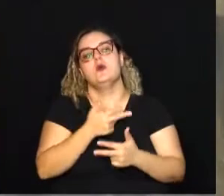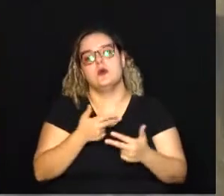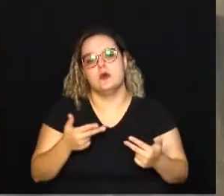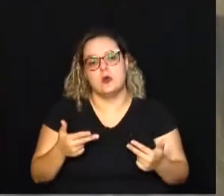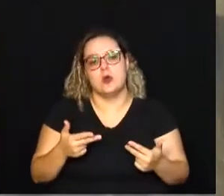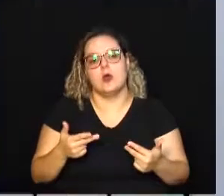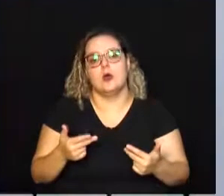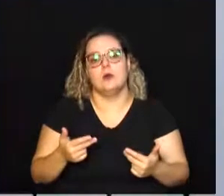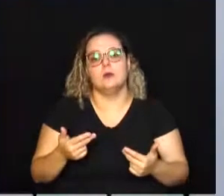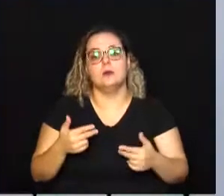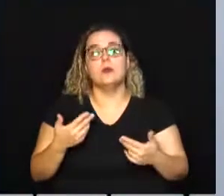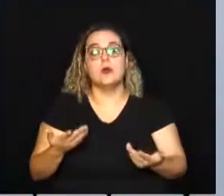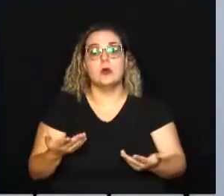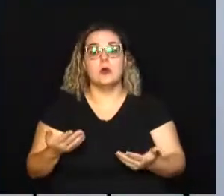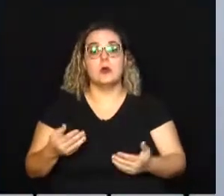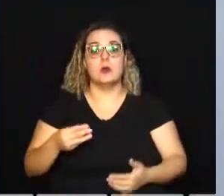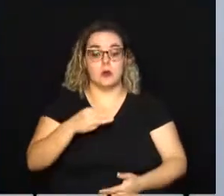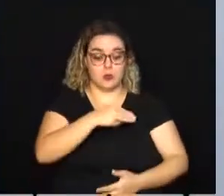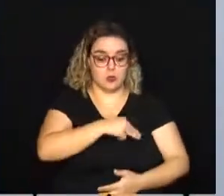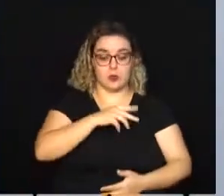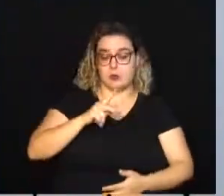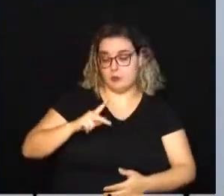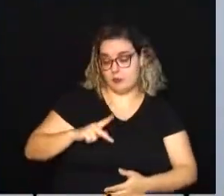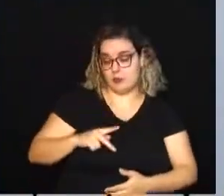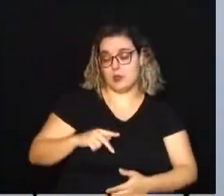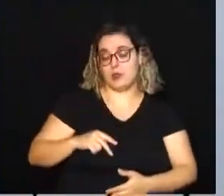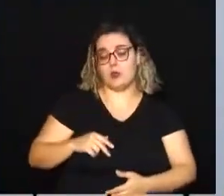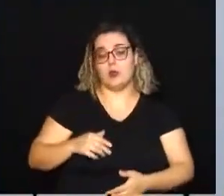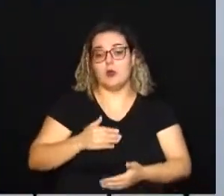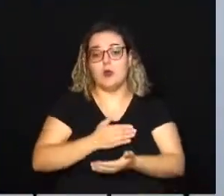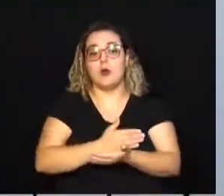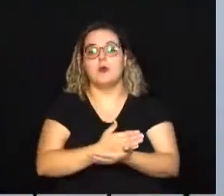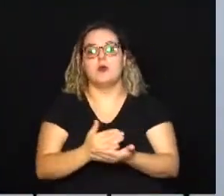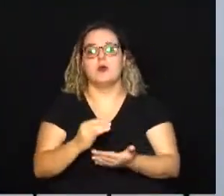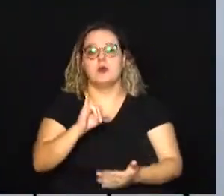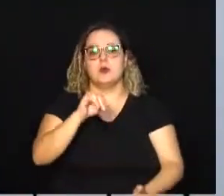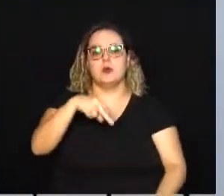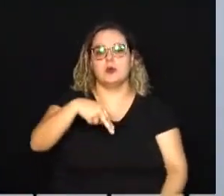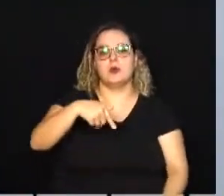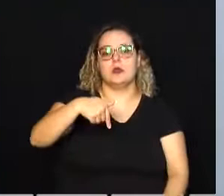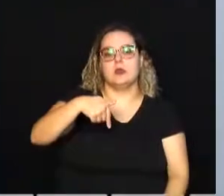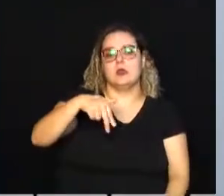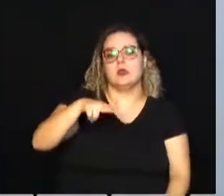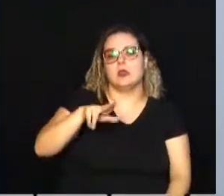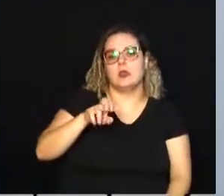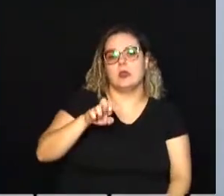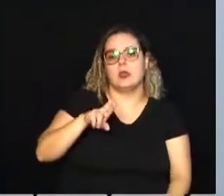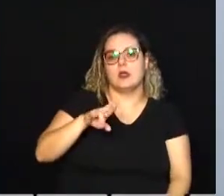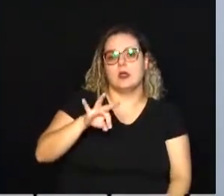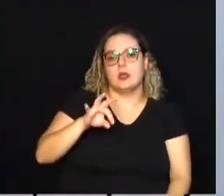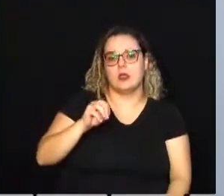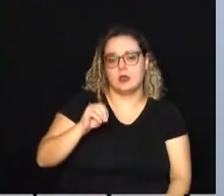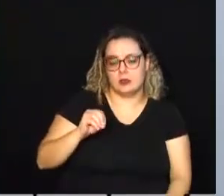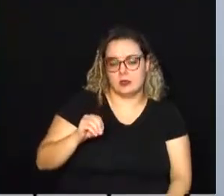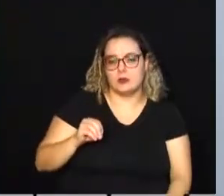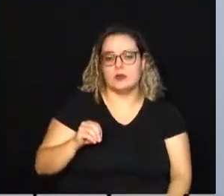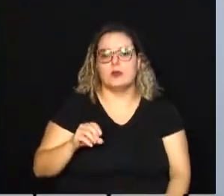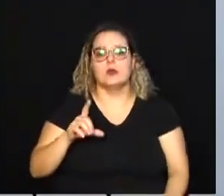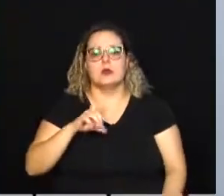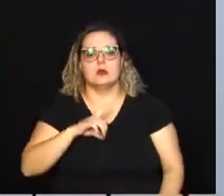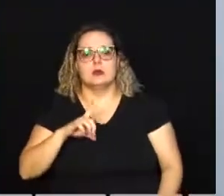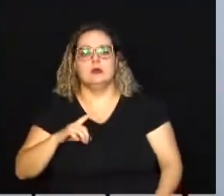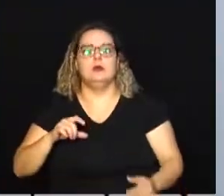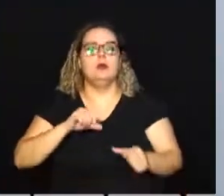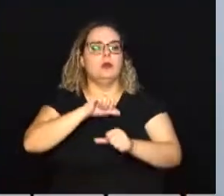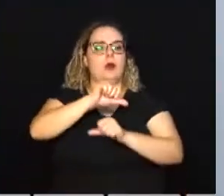Ministério Público, o Ministério Público abriu um inquérito e a prefeitura voltou atrás e passou então, aí teve também uma mudança na legislação